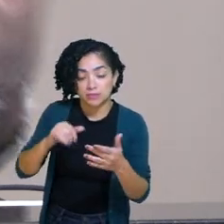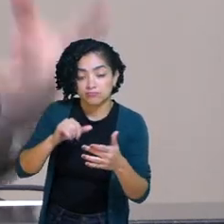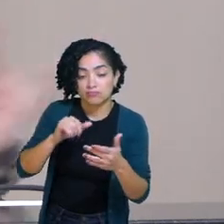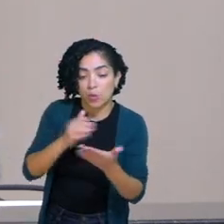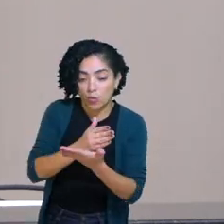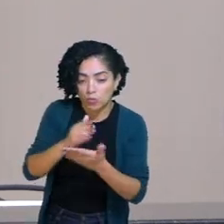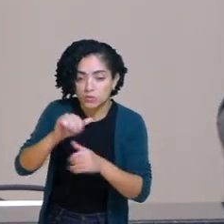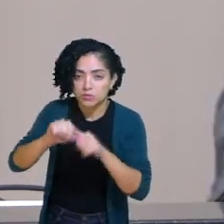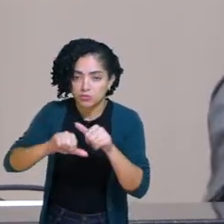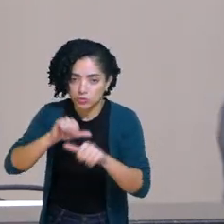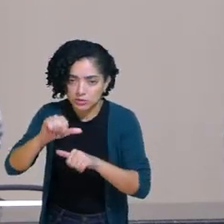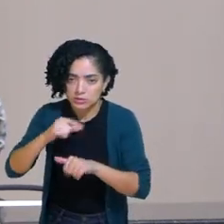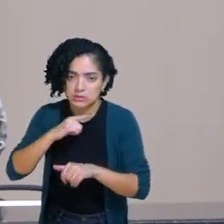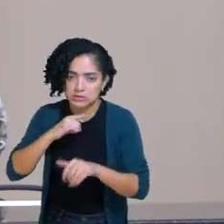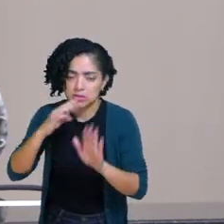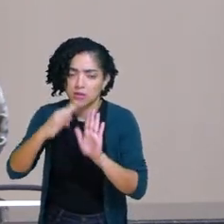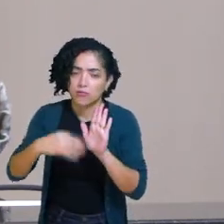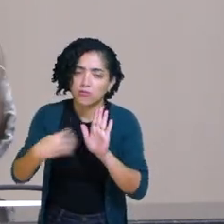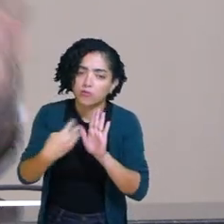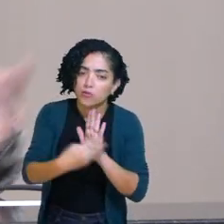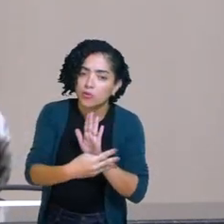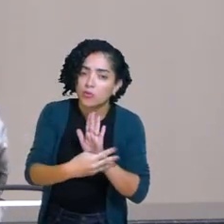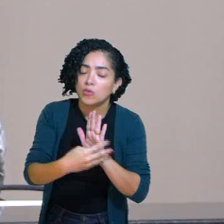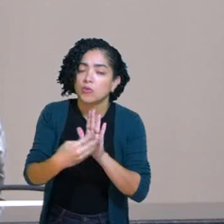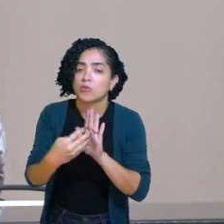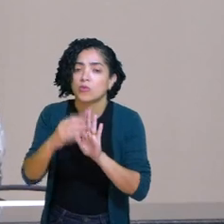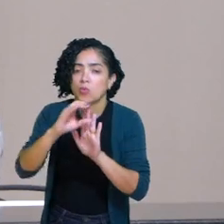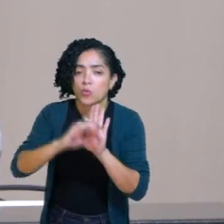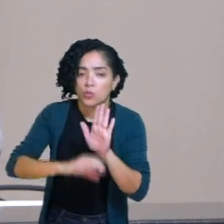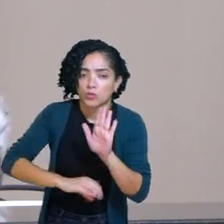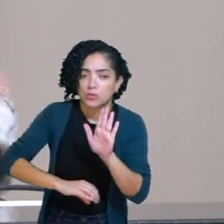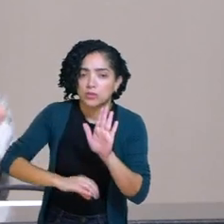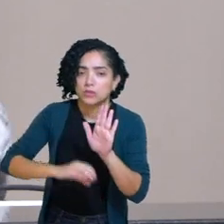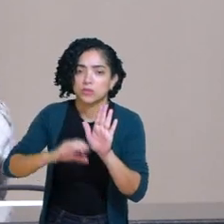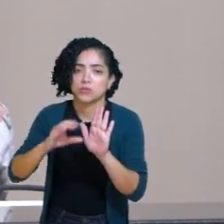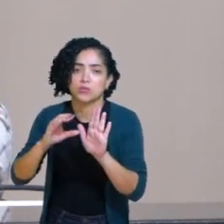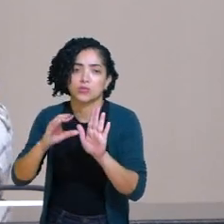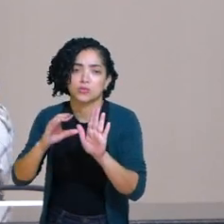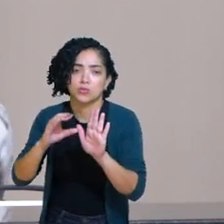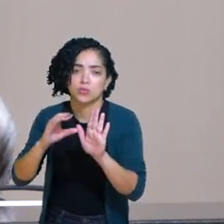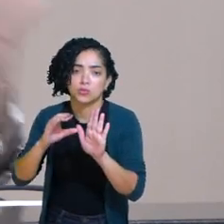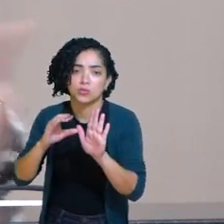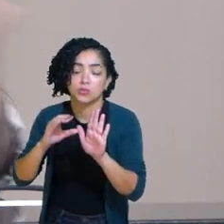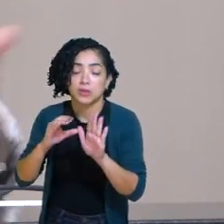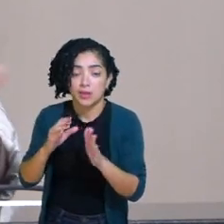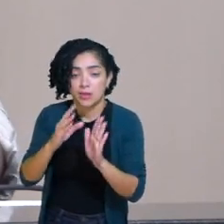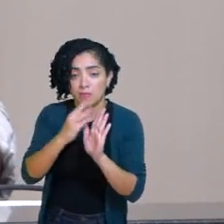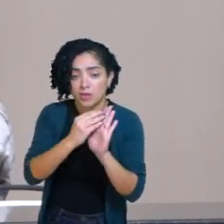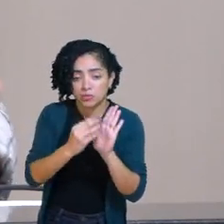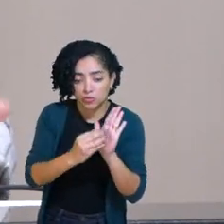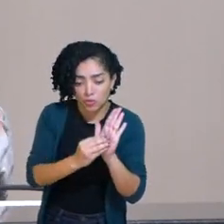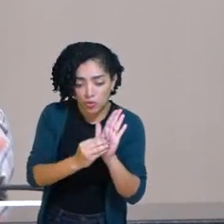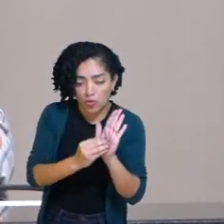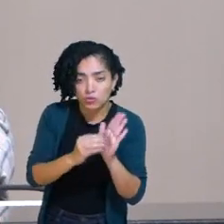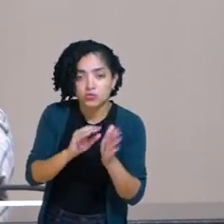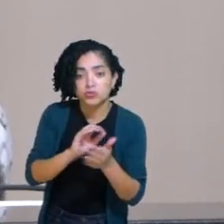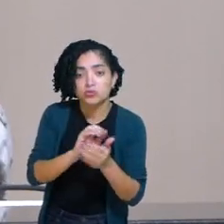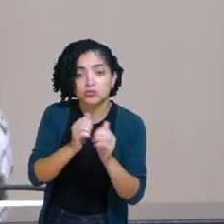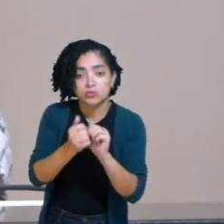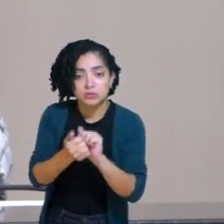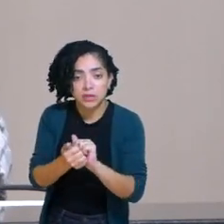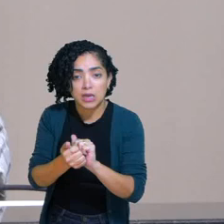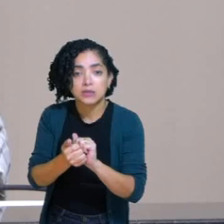organização curricular os os os modelos de e sobretudo os metodológicos precisaram ser precisam ser